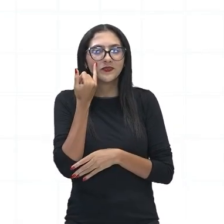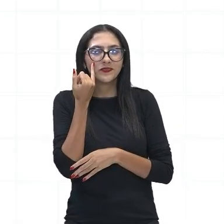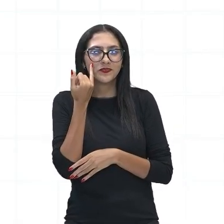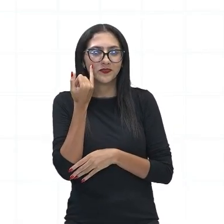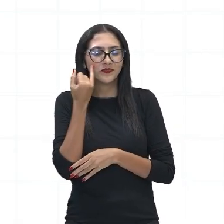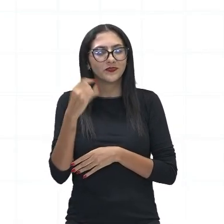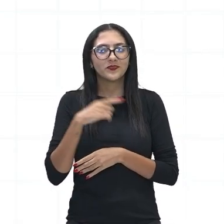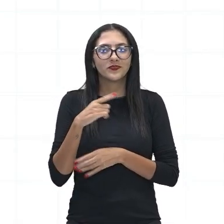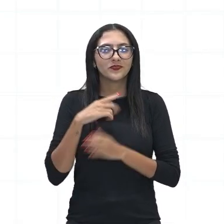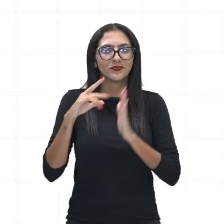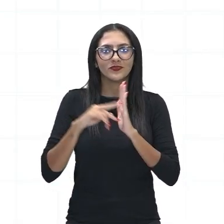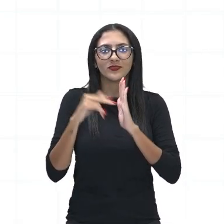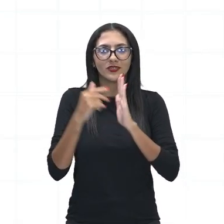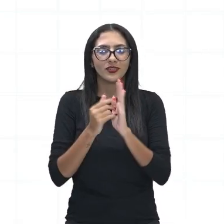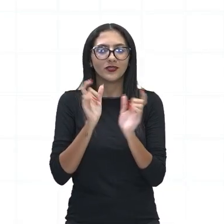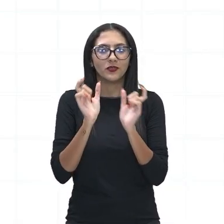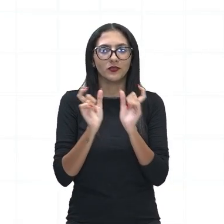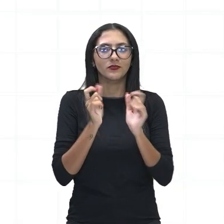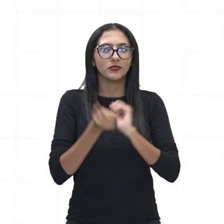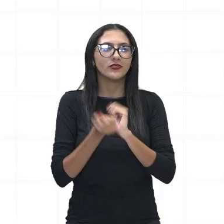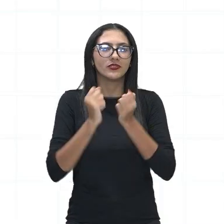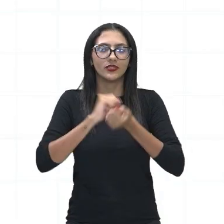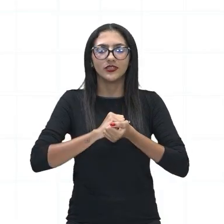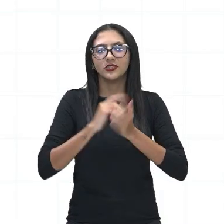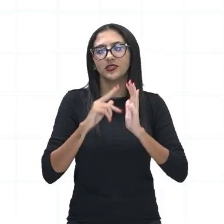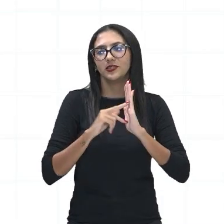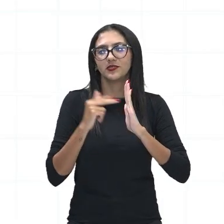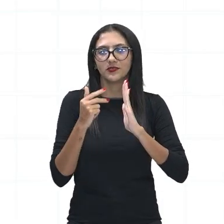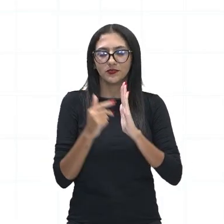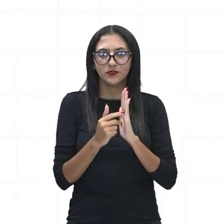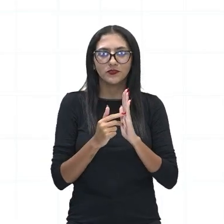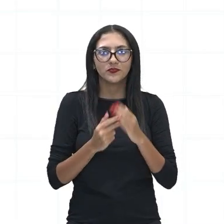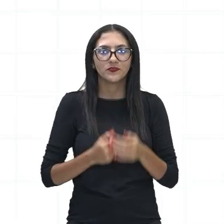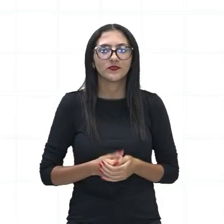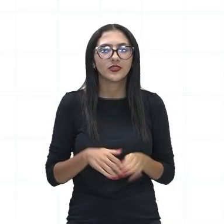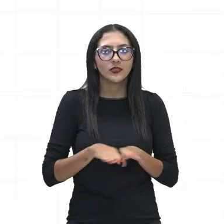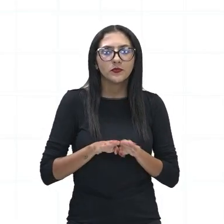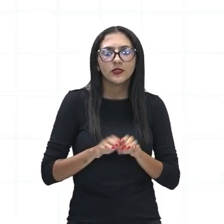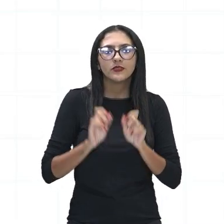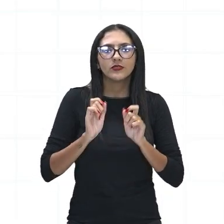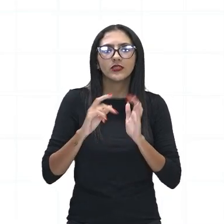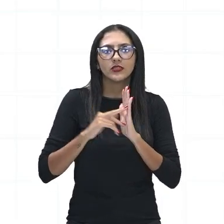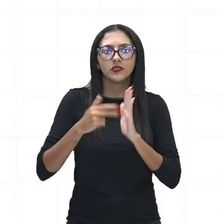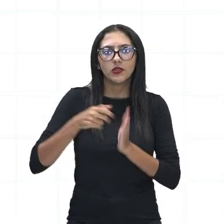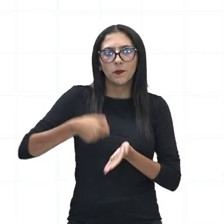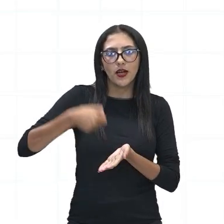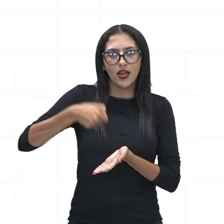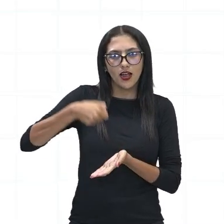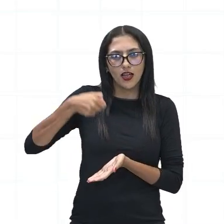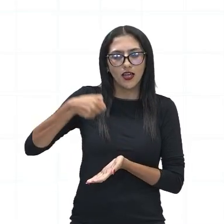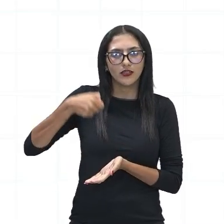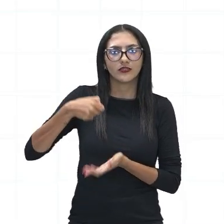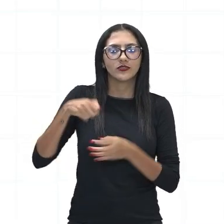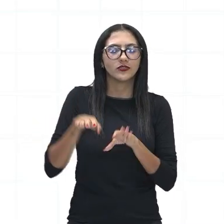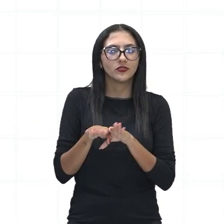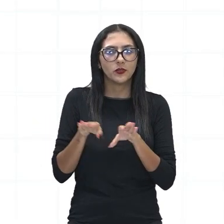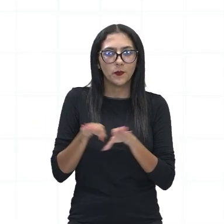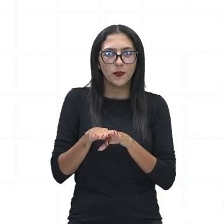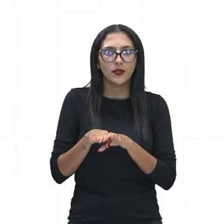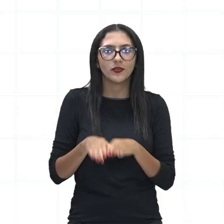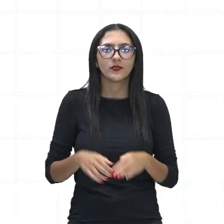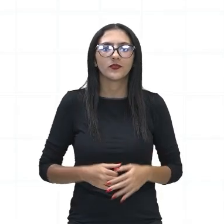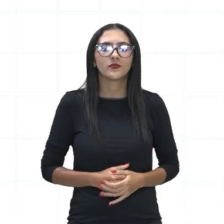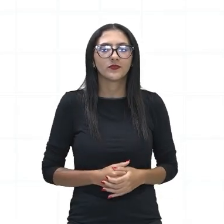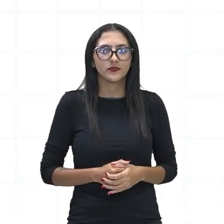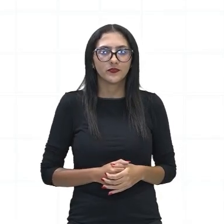conselho, luggage, né, são as malas, as bagagens, baggage, a bagagem também,